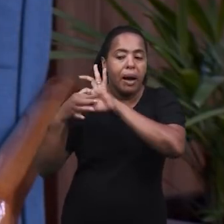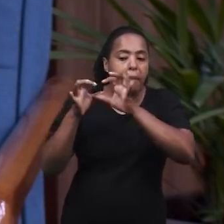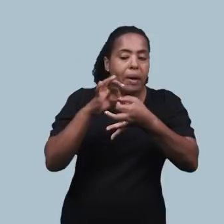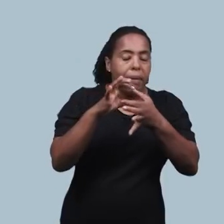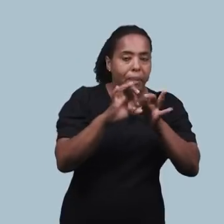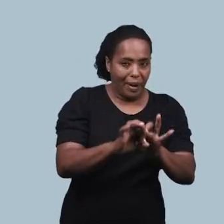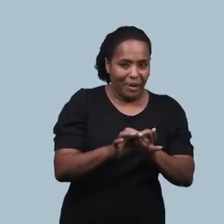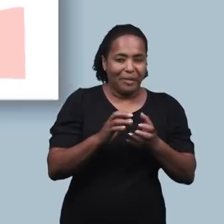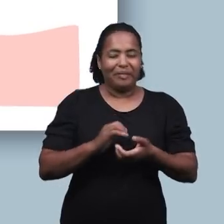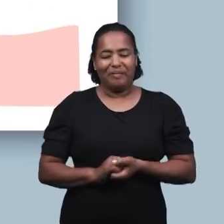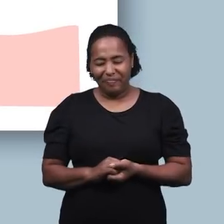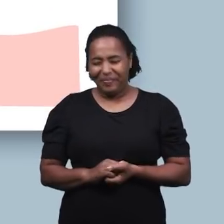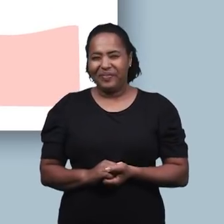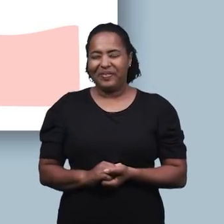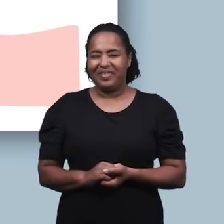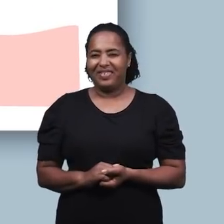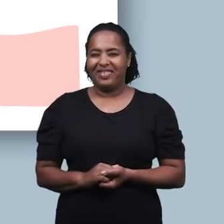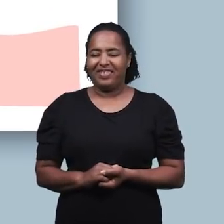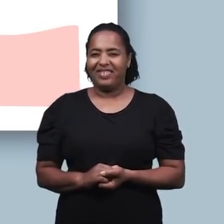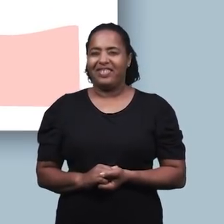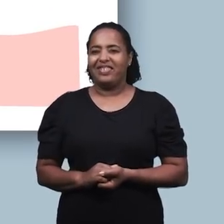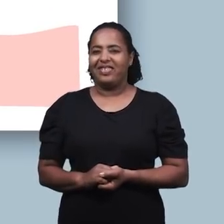isso.